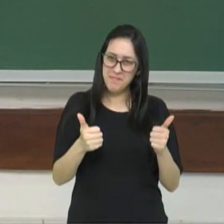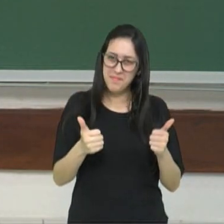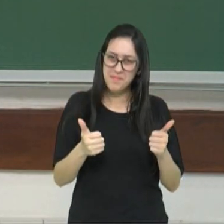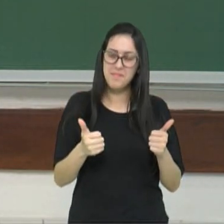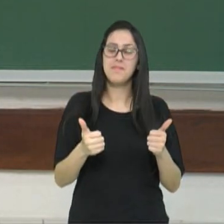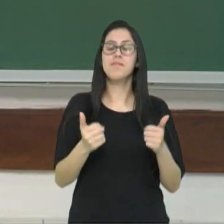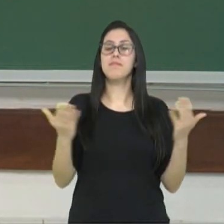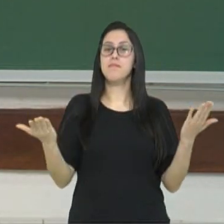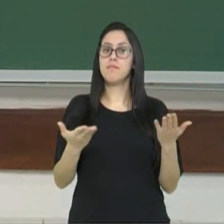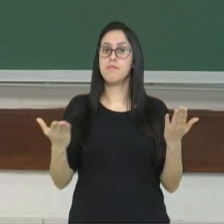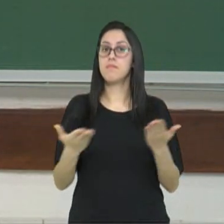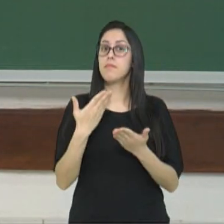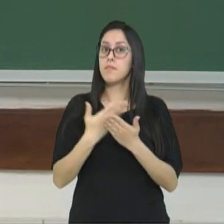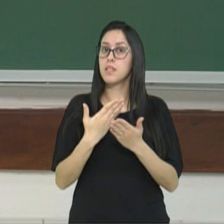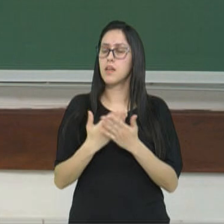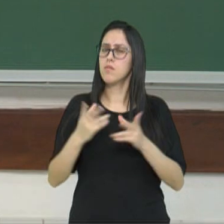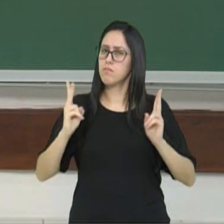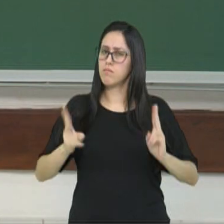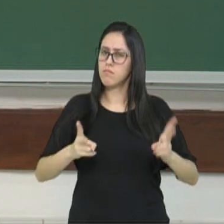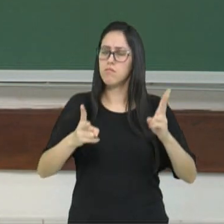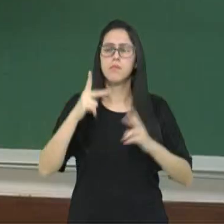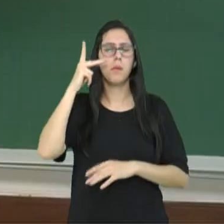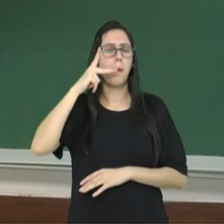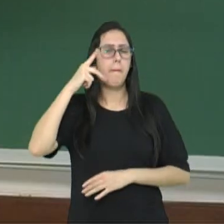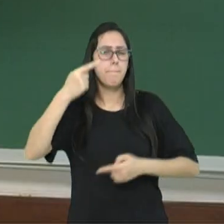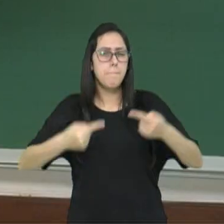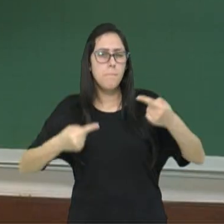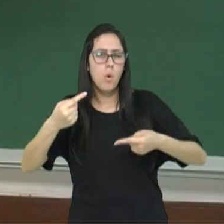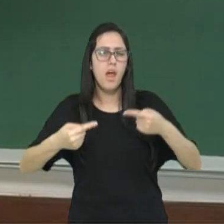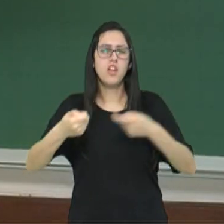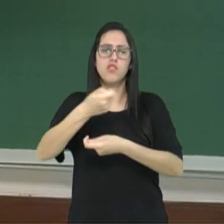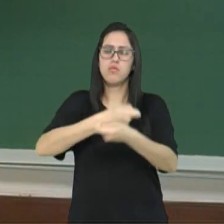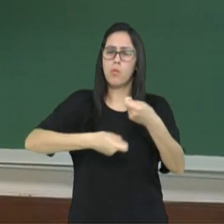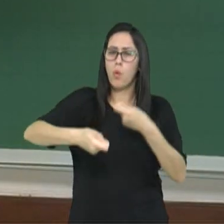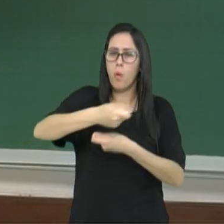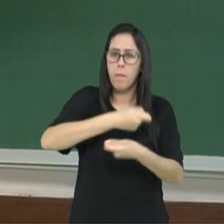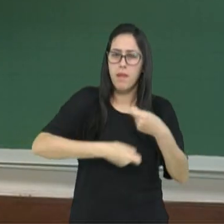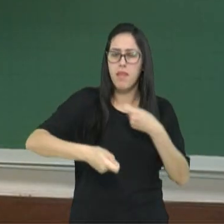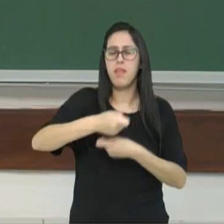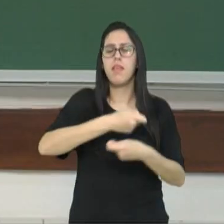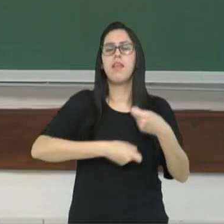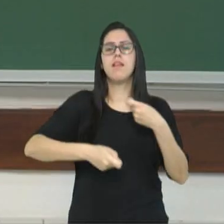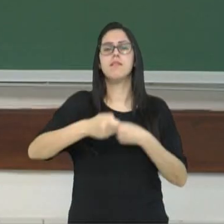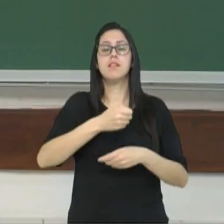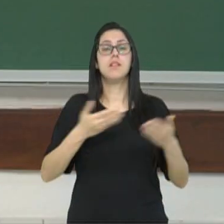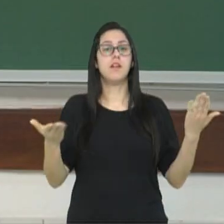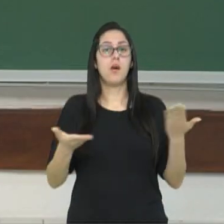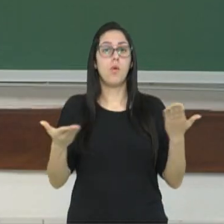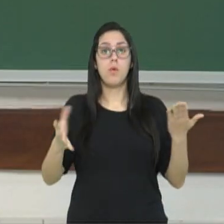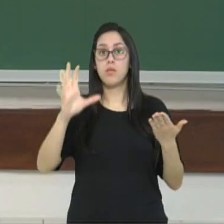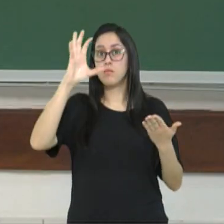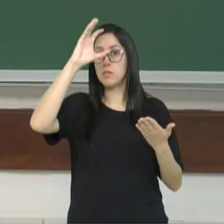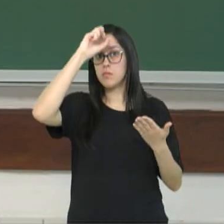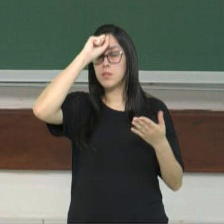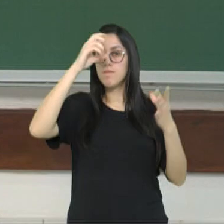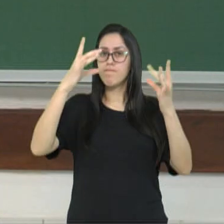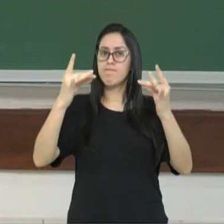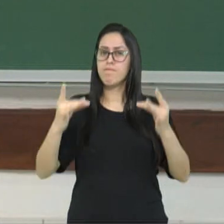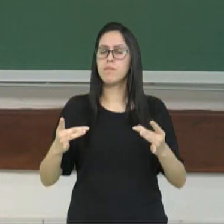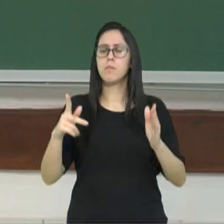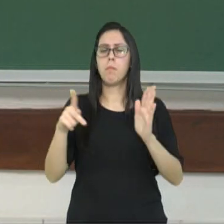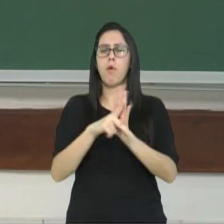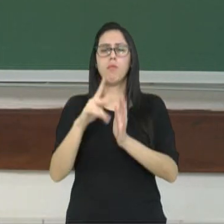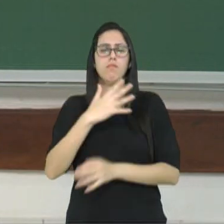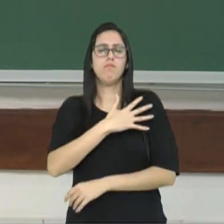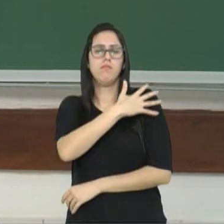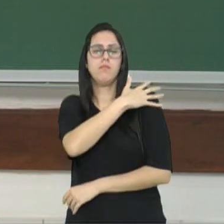aí que nós damos continuidade a toda a política, a economia e, dessa vez, as questões militares do